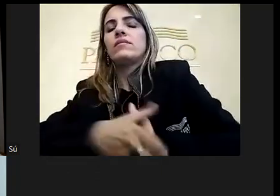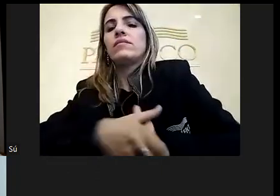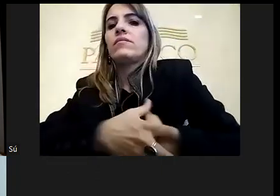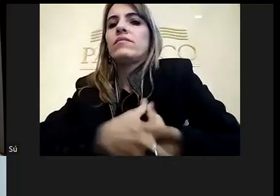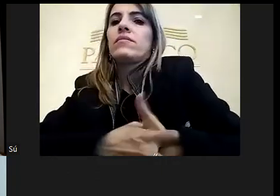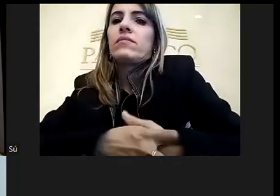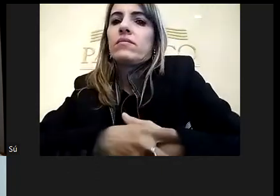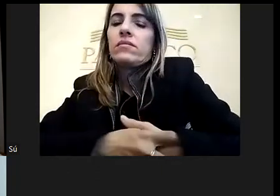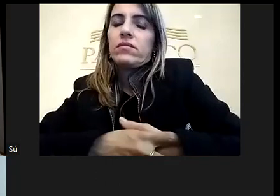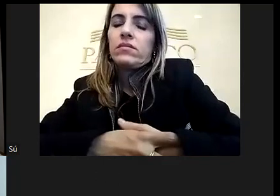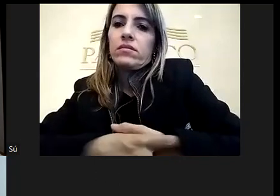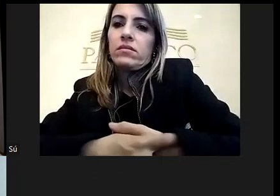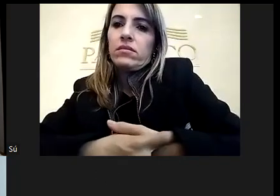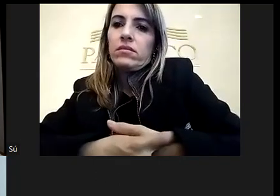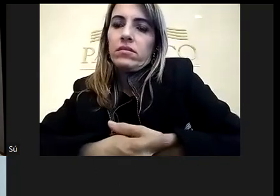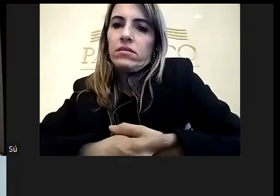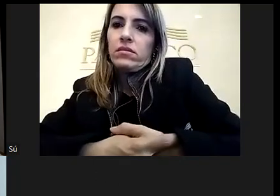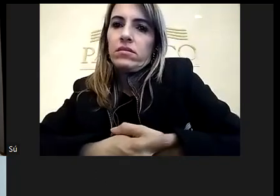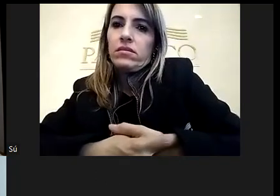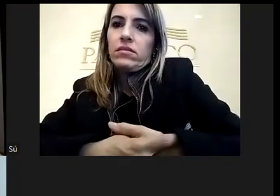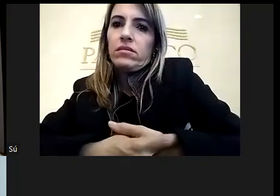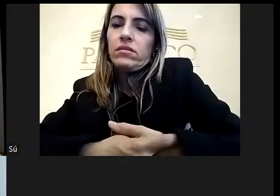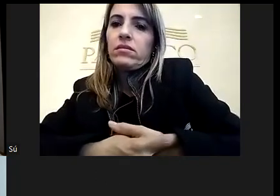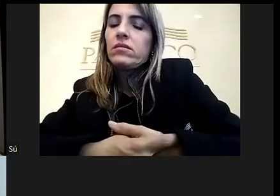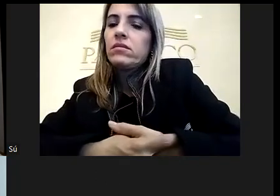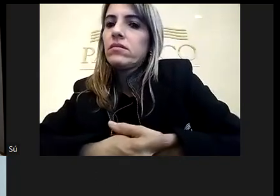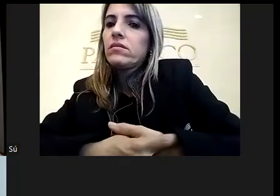objetivo é focar no ego,